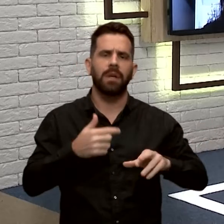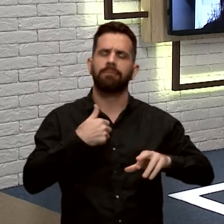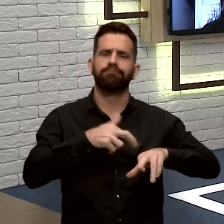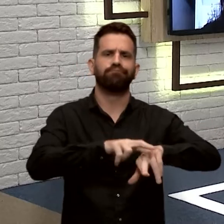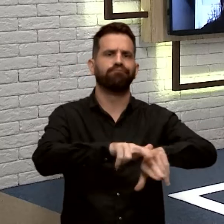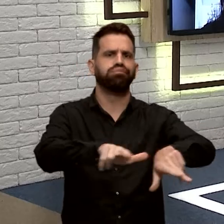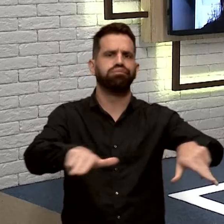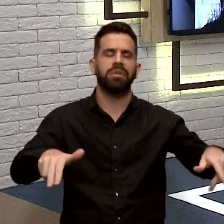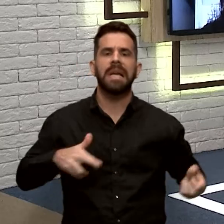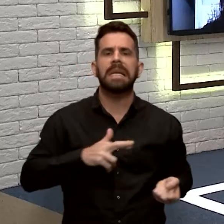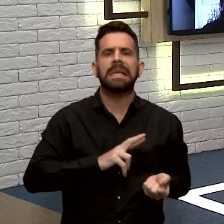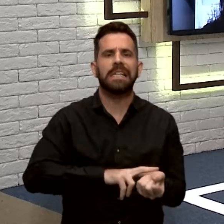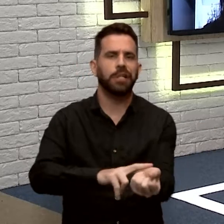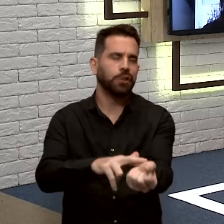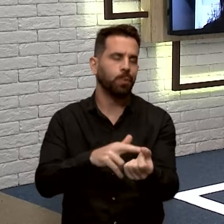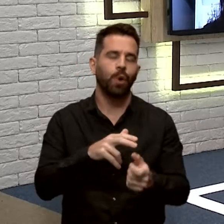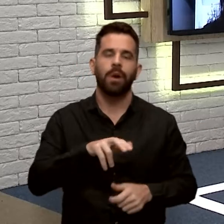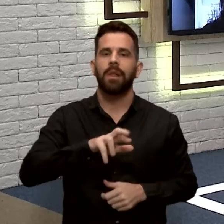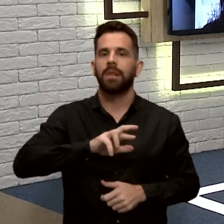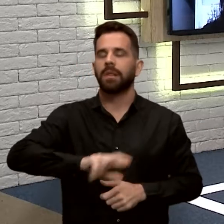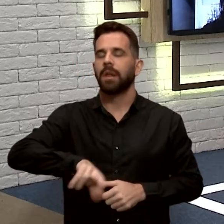não têm tanto aquela